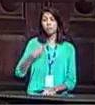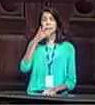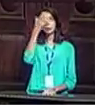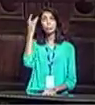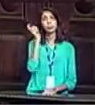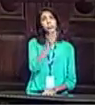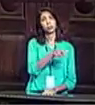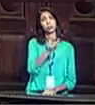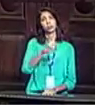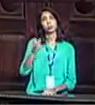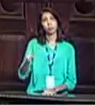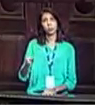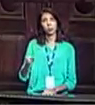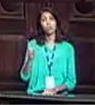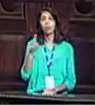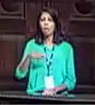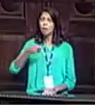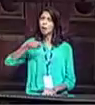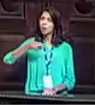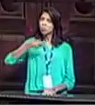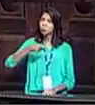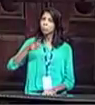pessoas? É um dever.